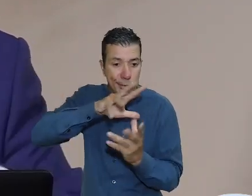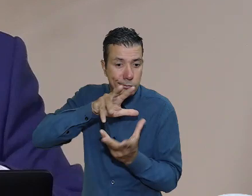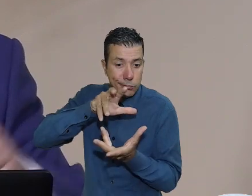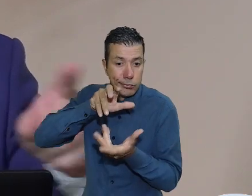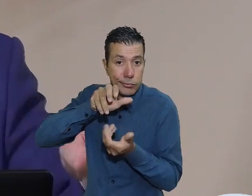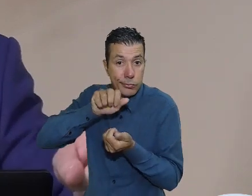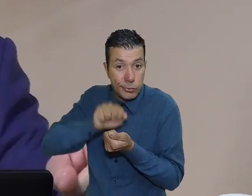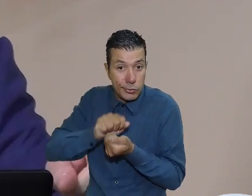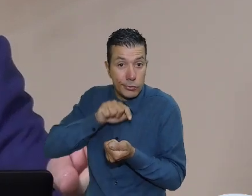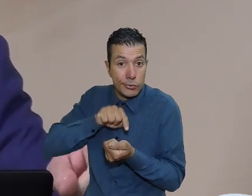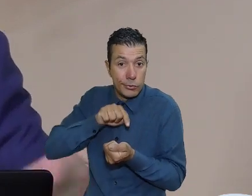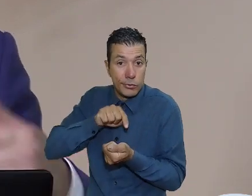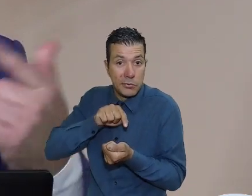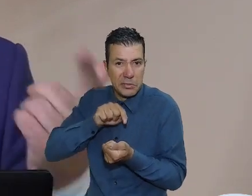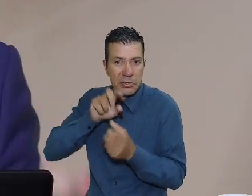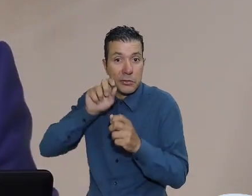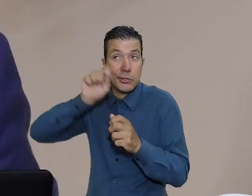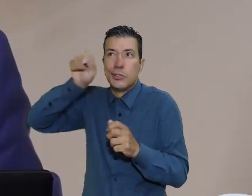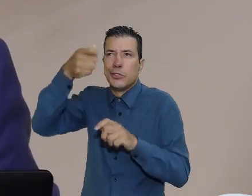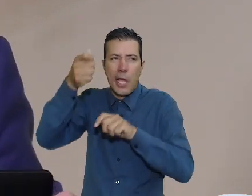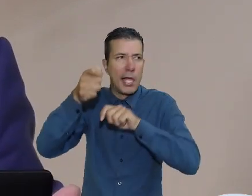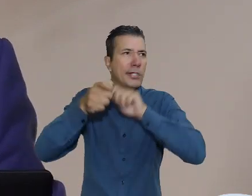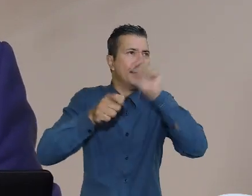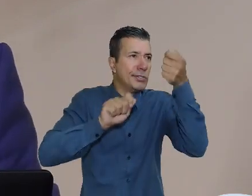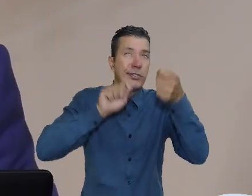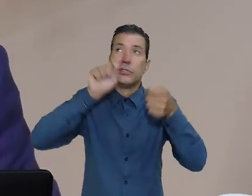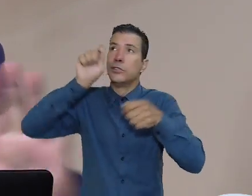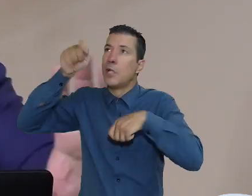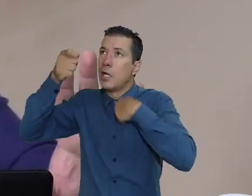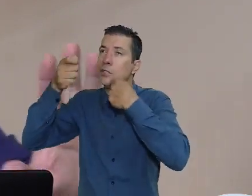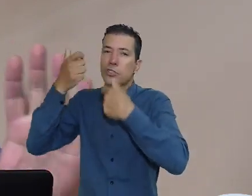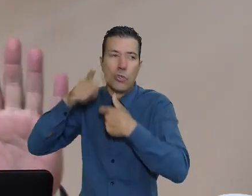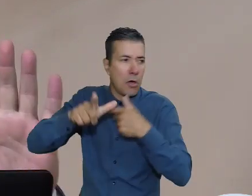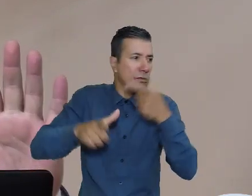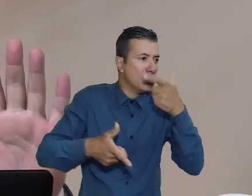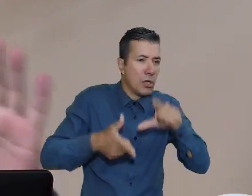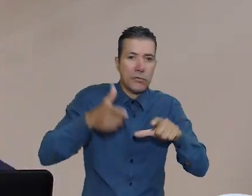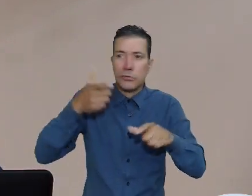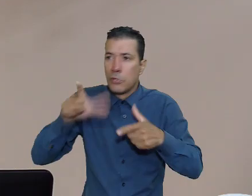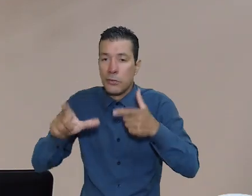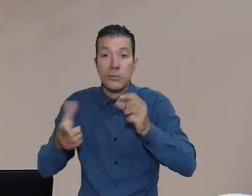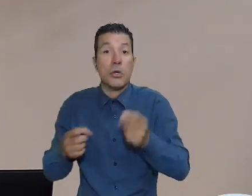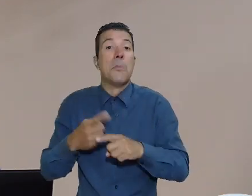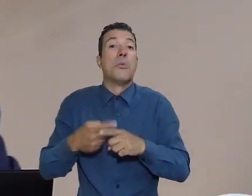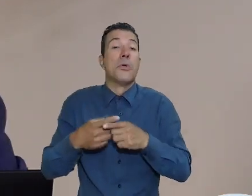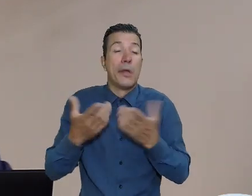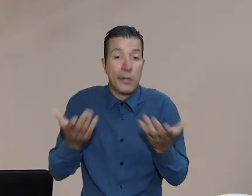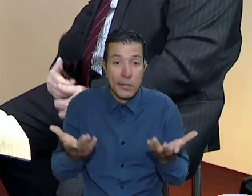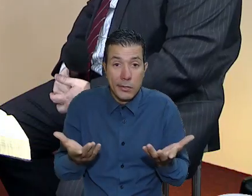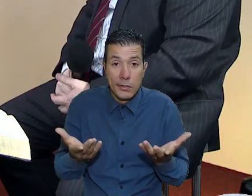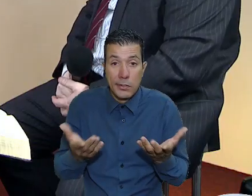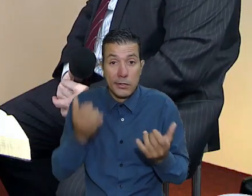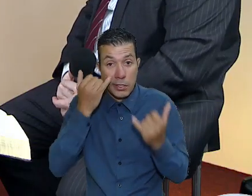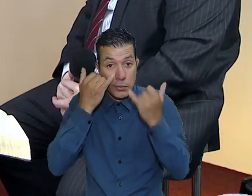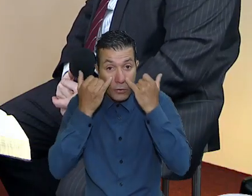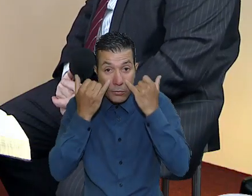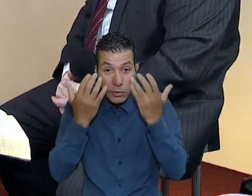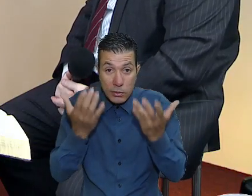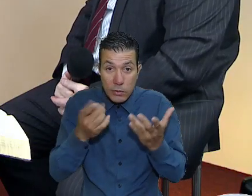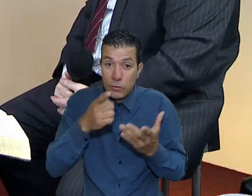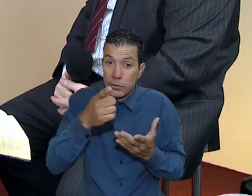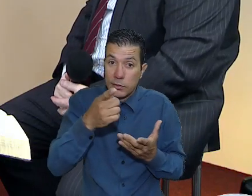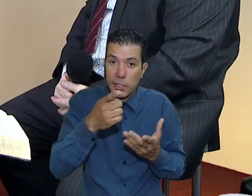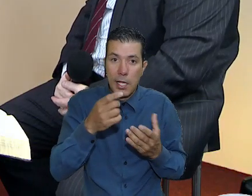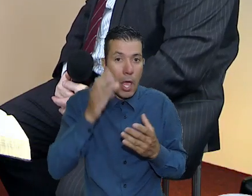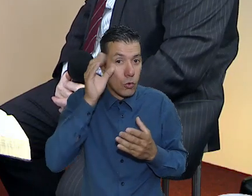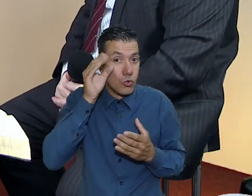muitos desses sinais eles se repetirão. Mas por que eles se repetirão? Nós vamos falar, vamos segurar isso aqui, viu, pastor? Hoje nós vamos dar essa informação ainda, eu quero deixar os nossos